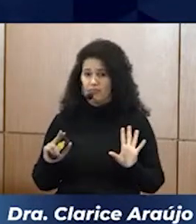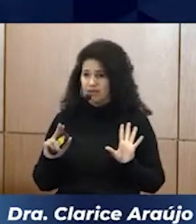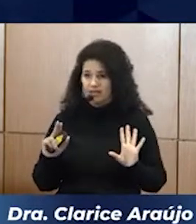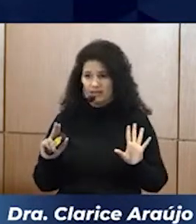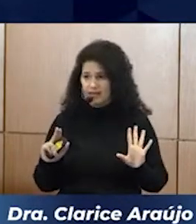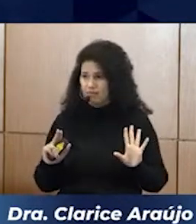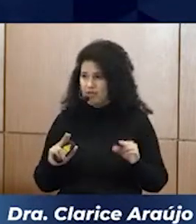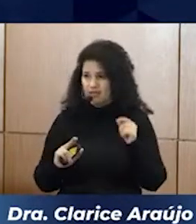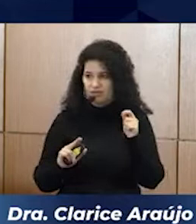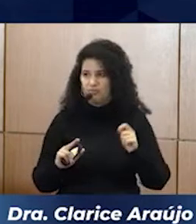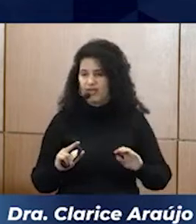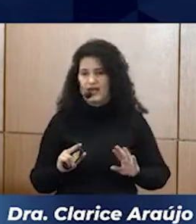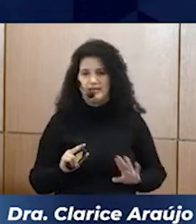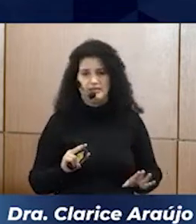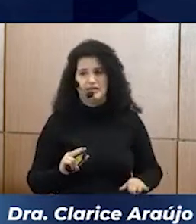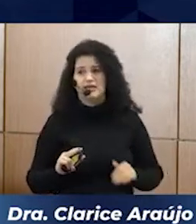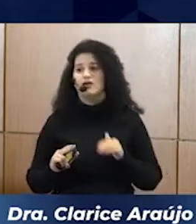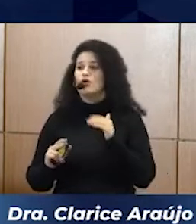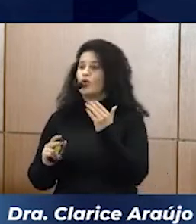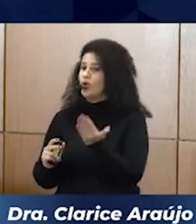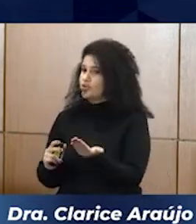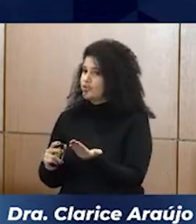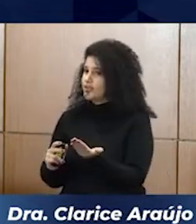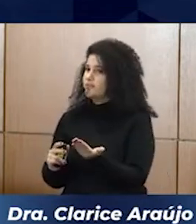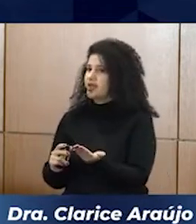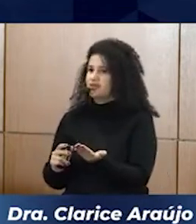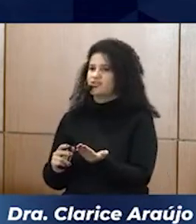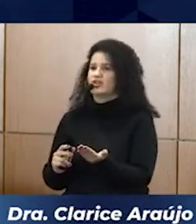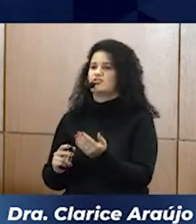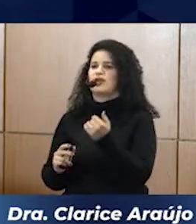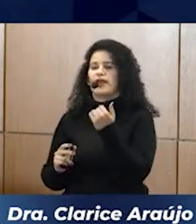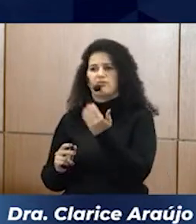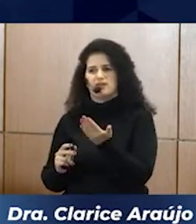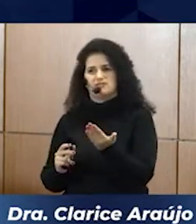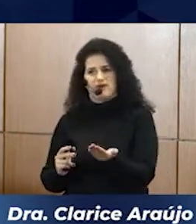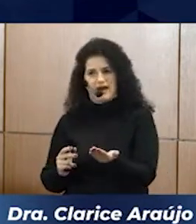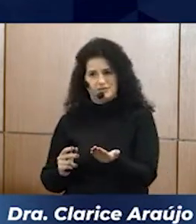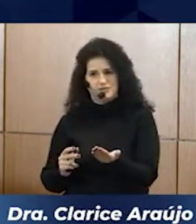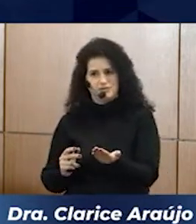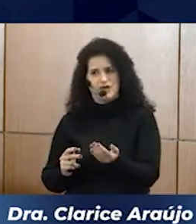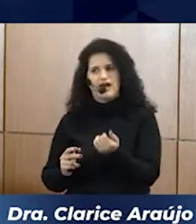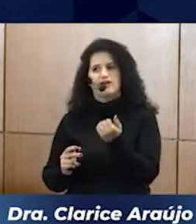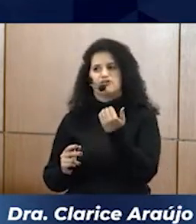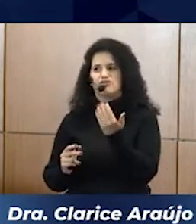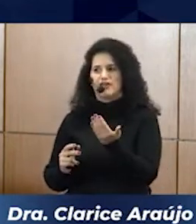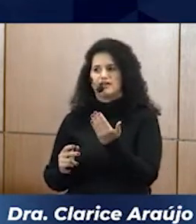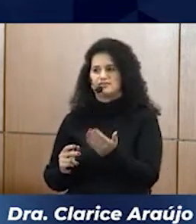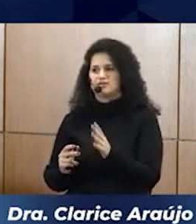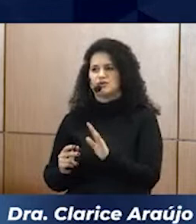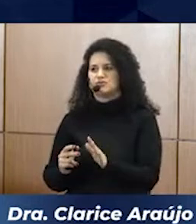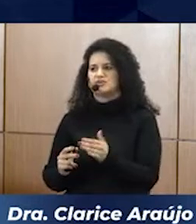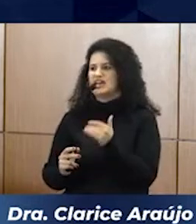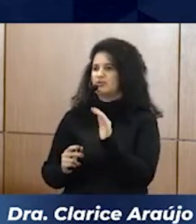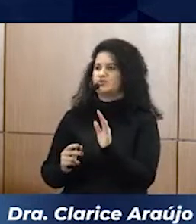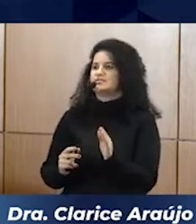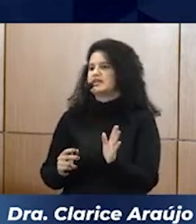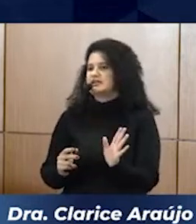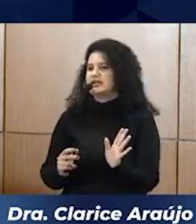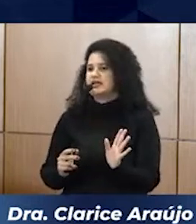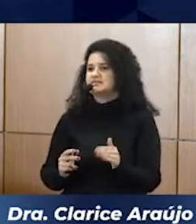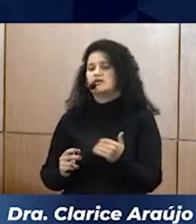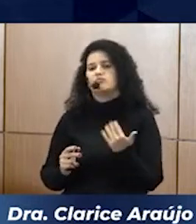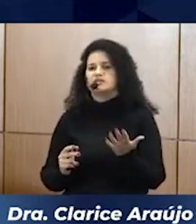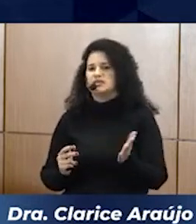já é para quem está na prática pegar ali e ler. Hoje também, gente, é mais fácil a gente ter acesso às coisas. Ah, eu não